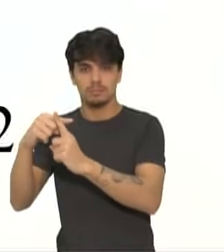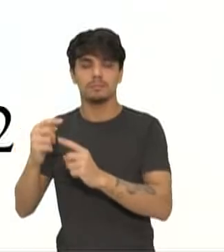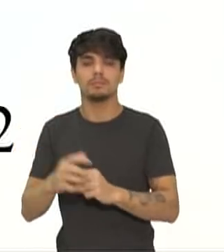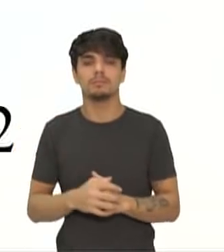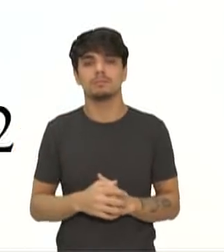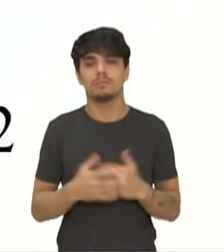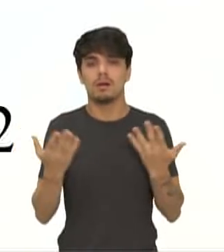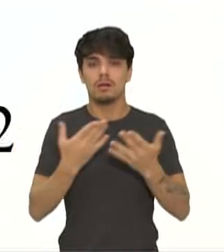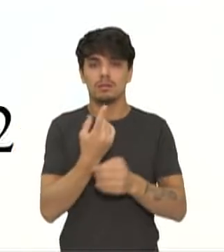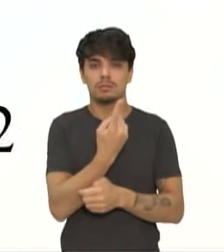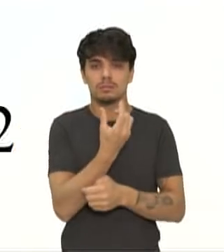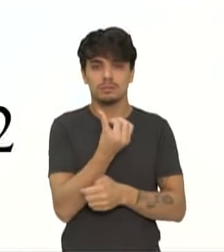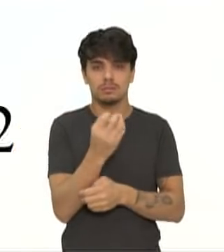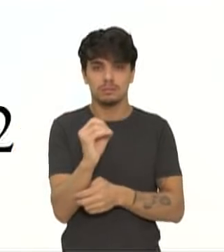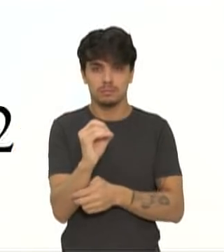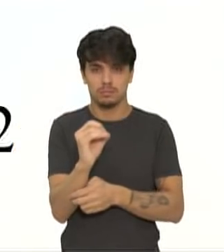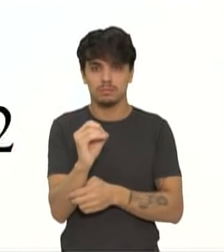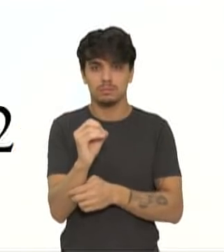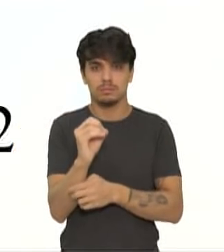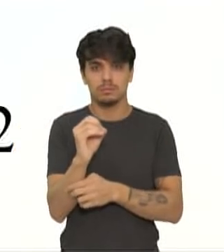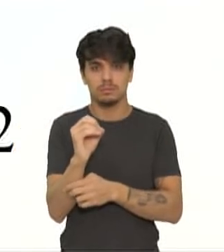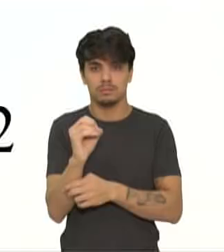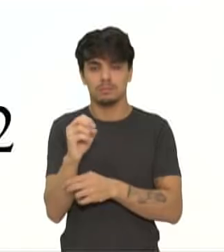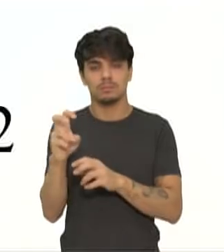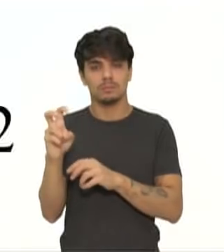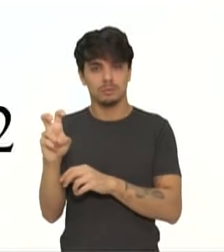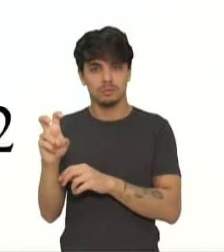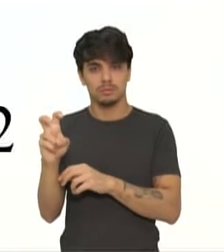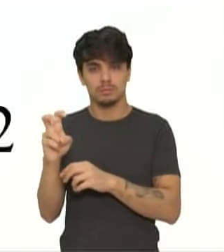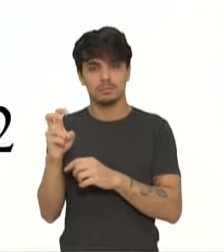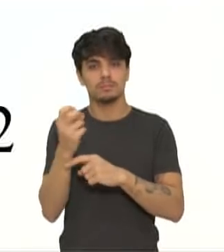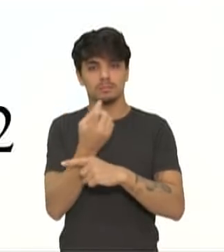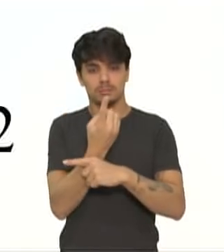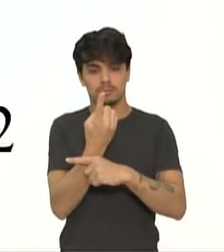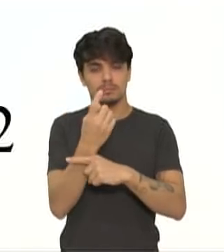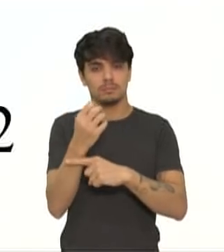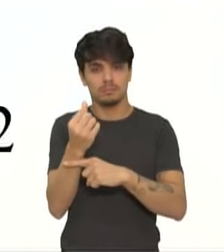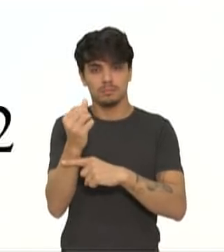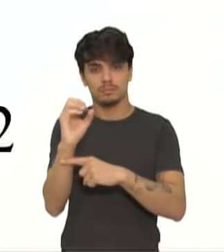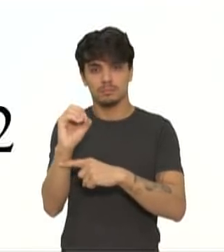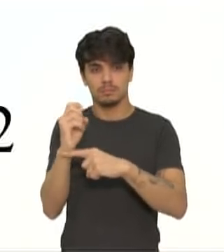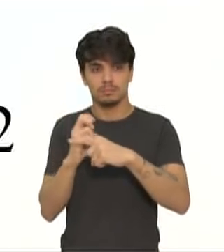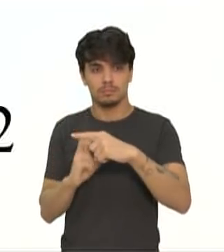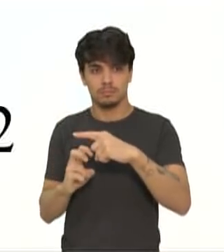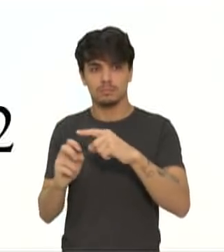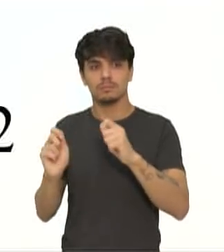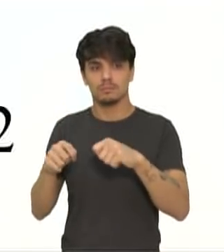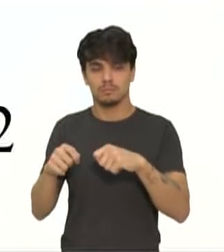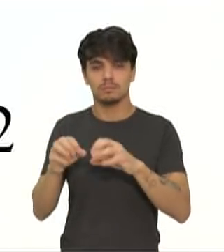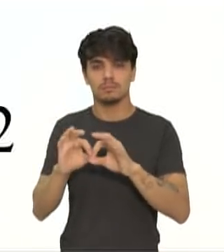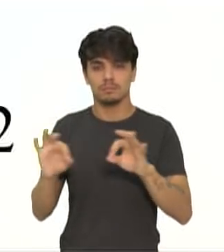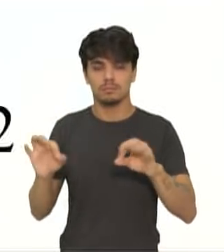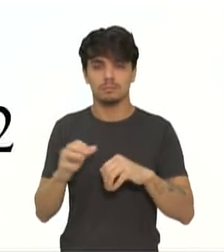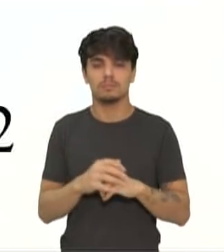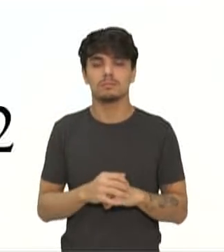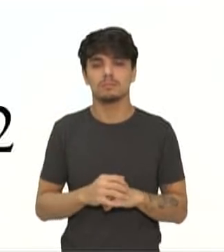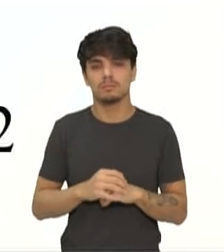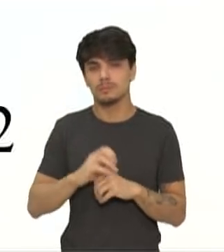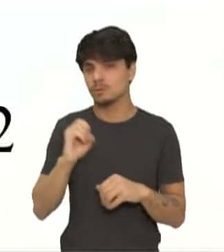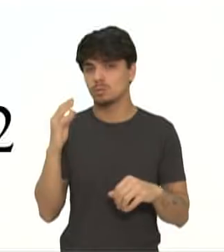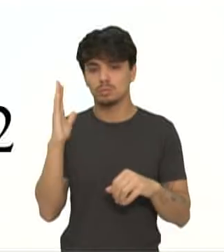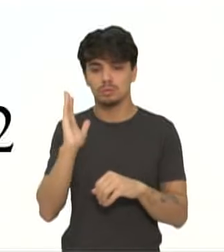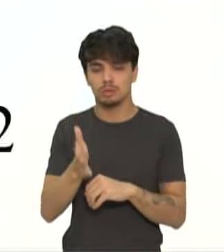o 160 por 5 dá para simplificar. 160 dividir por 5 e 5 divididos por 5. Ou